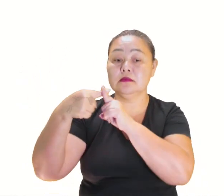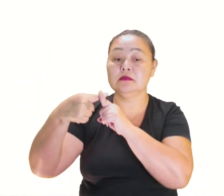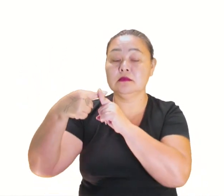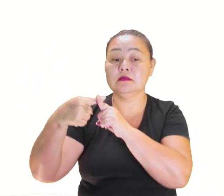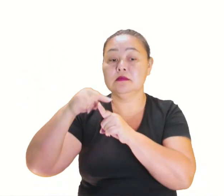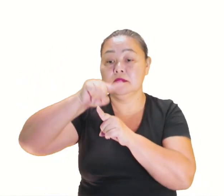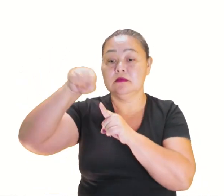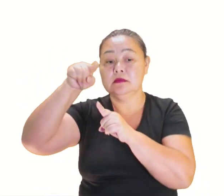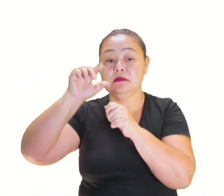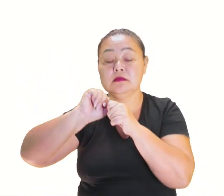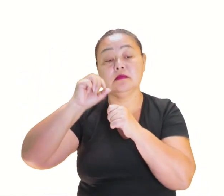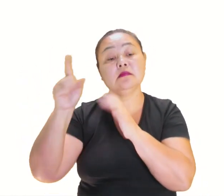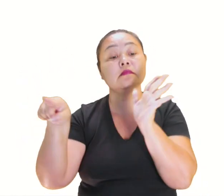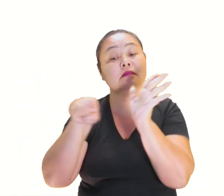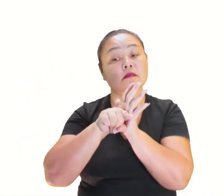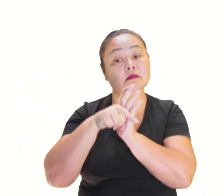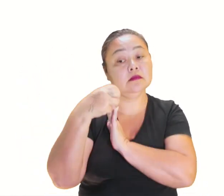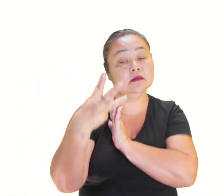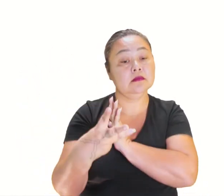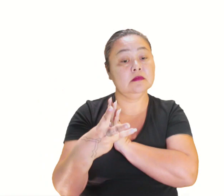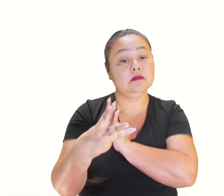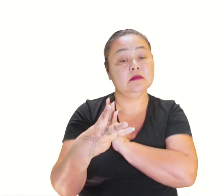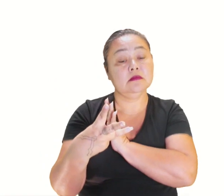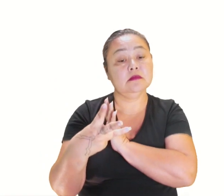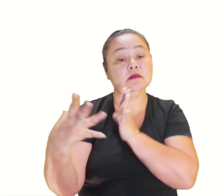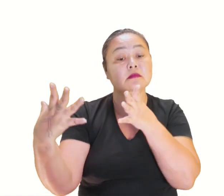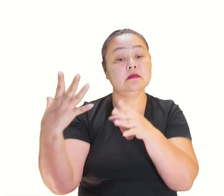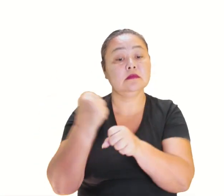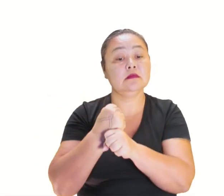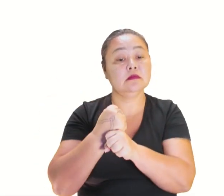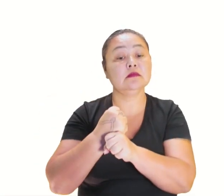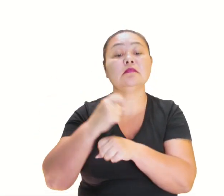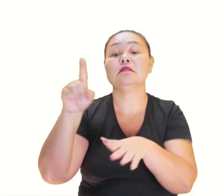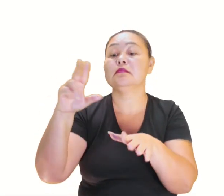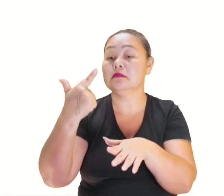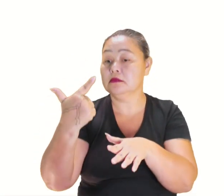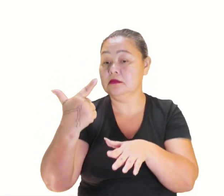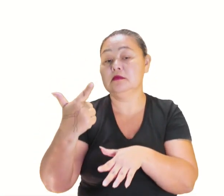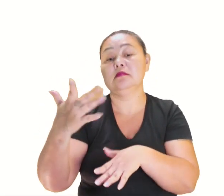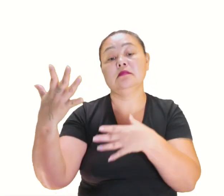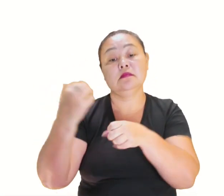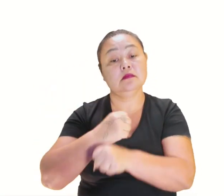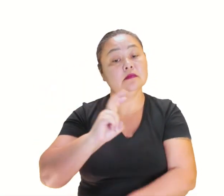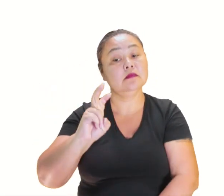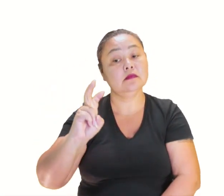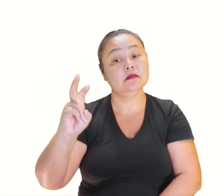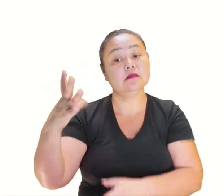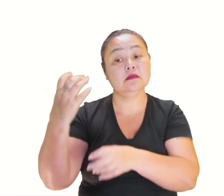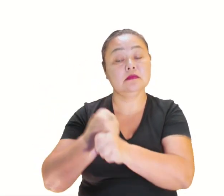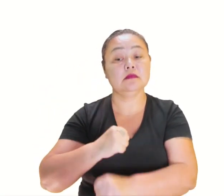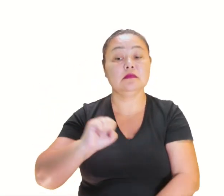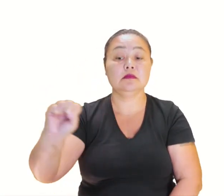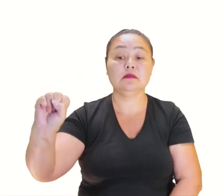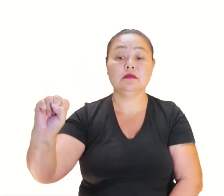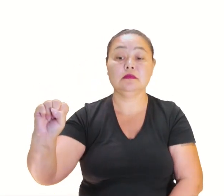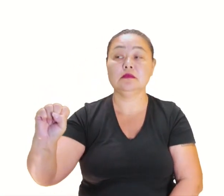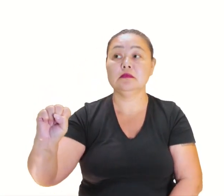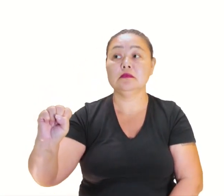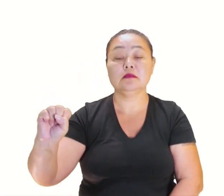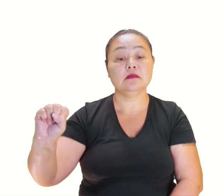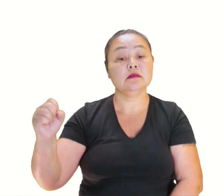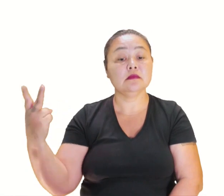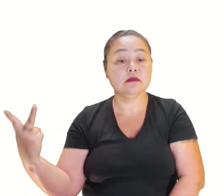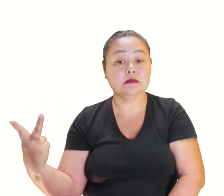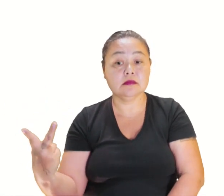nossas multiplicações, 3 vezes menos 1. Menos 3. Mais 2 vezes 1. 2. Mais 5. Mais 8.